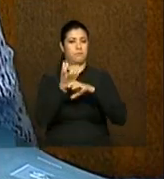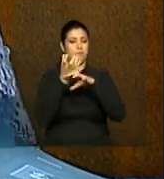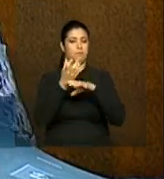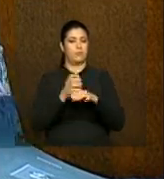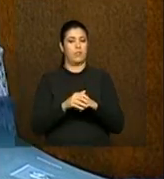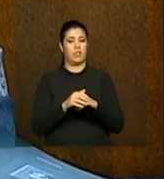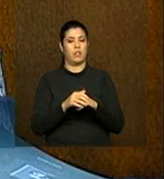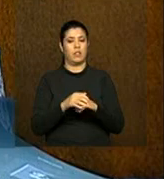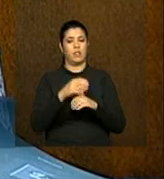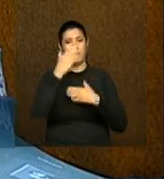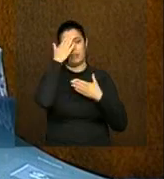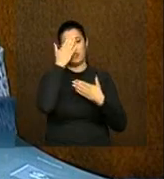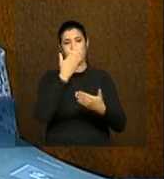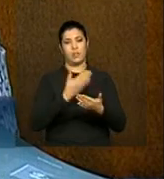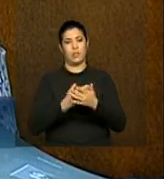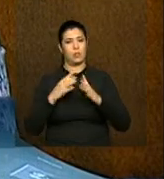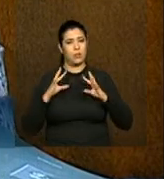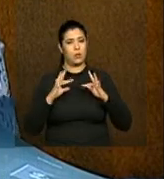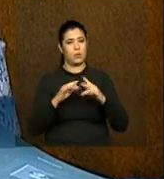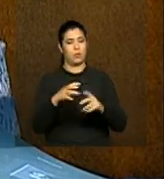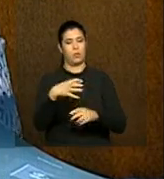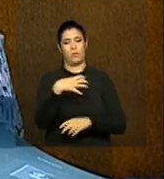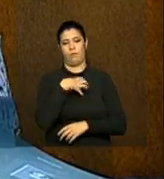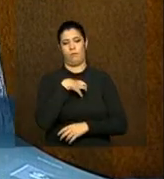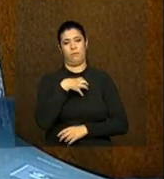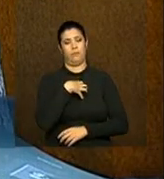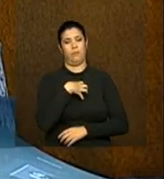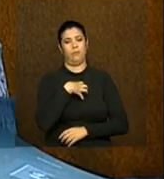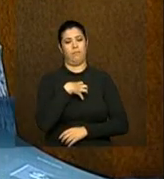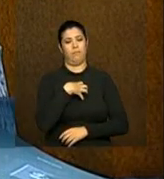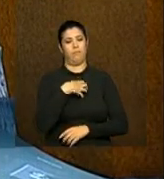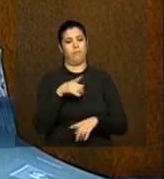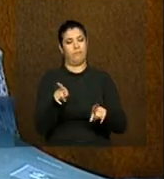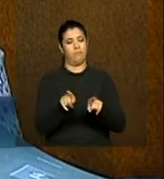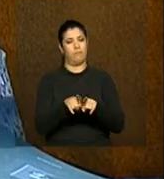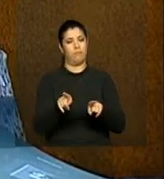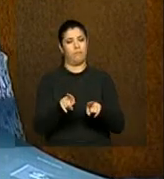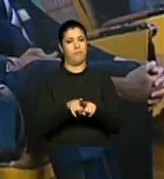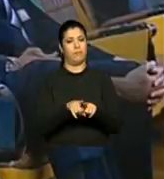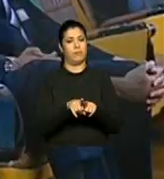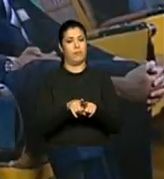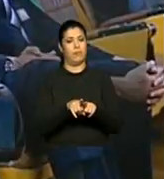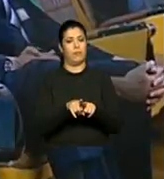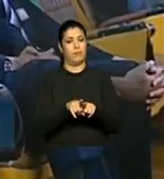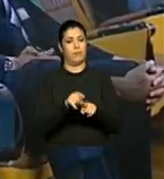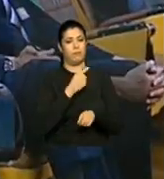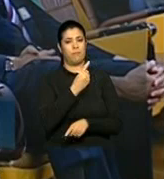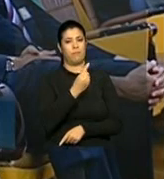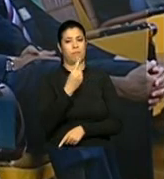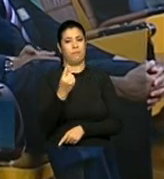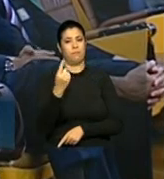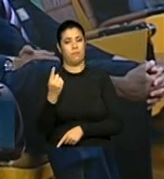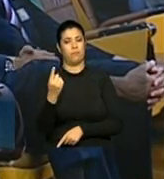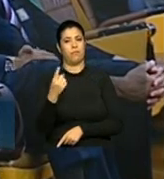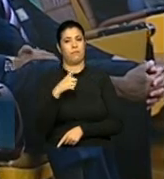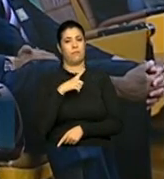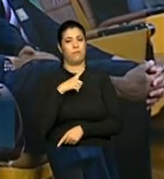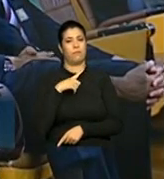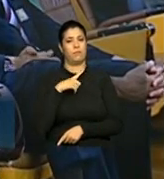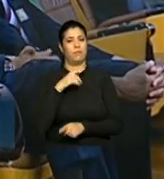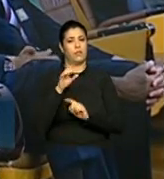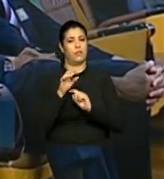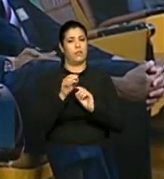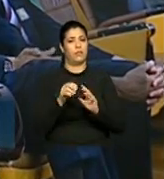acredito que estamos todos, né, sintam todos recebendo esse, eh, troféu, esse